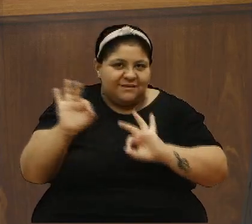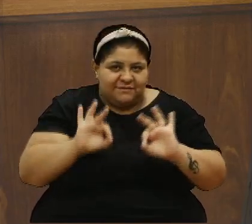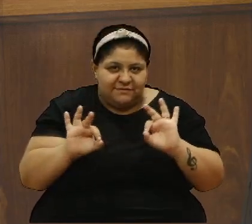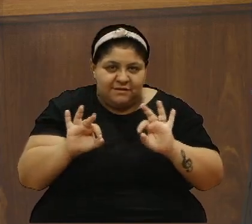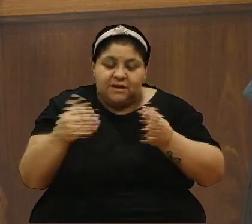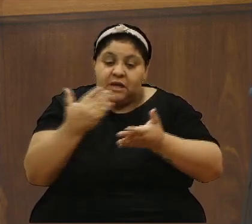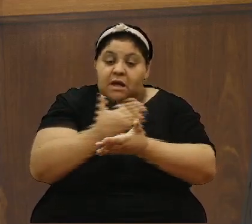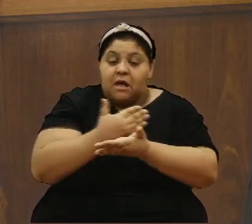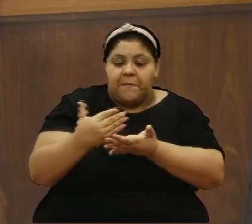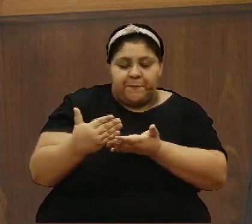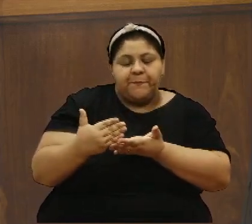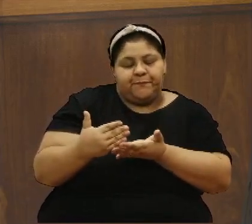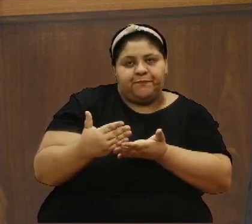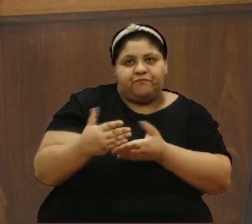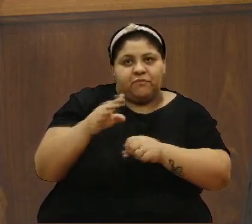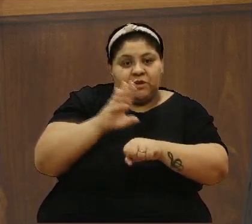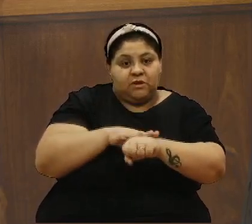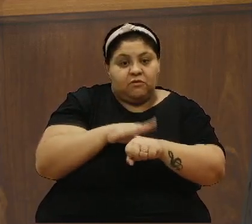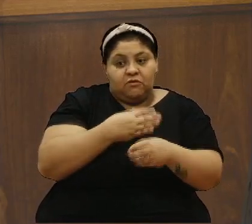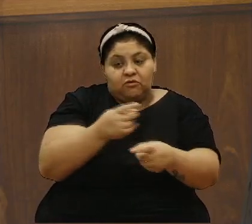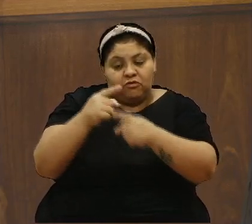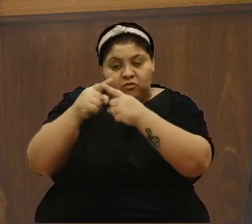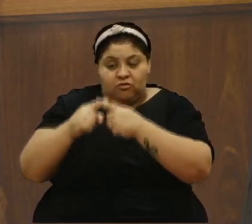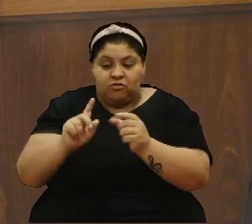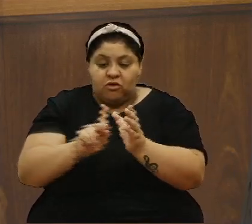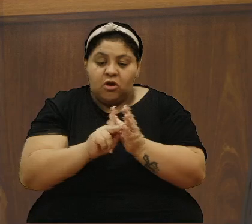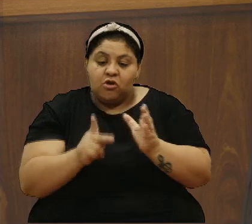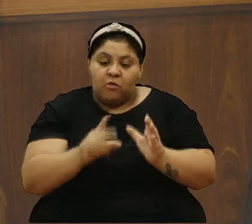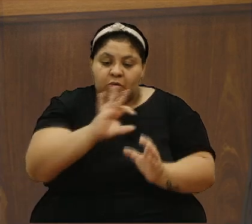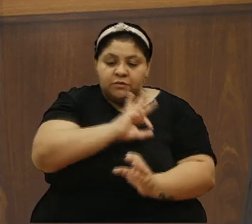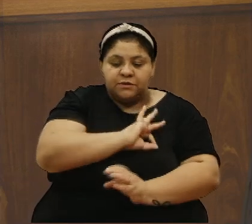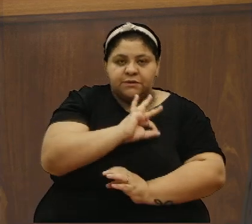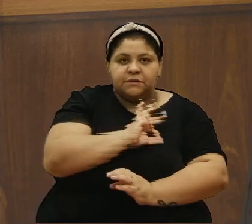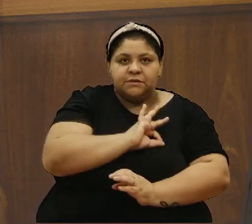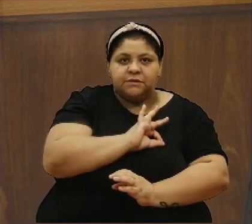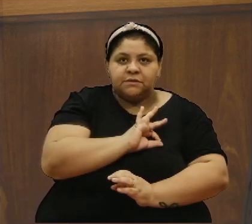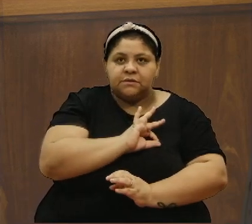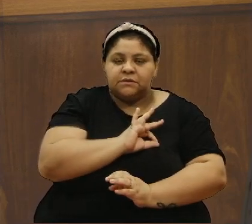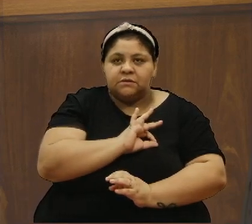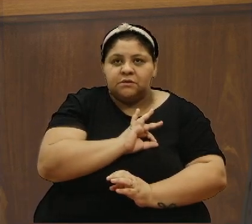do momento que muitas vezes os próprios policiais